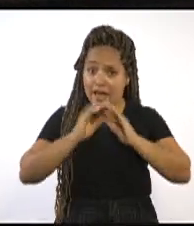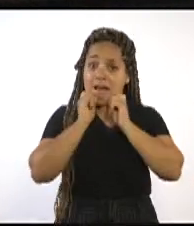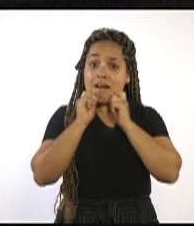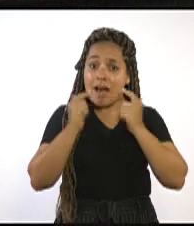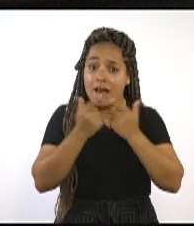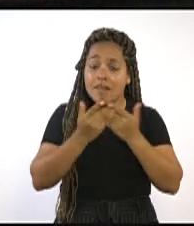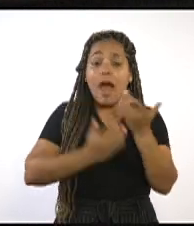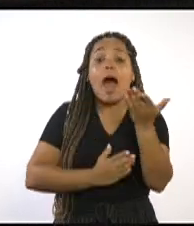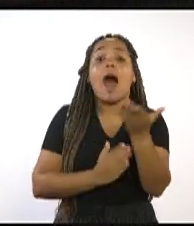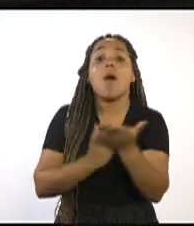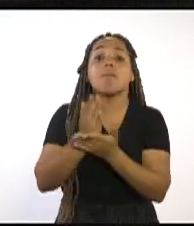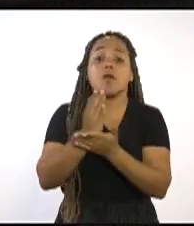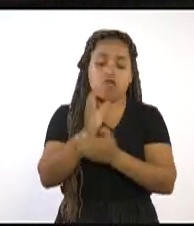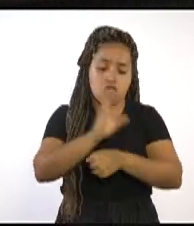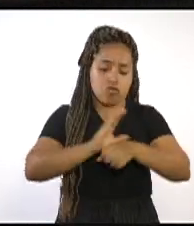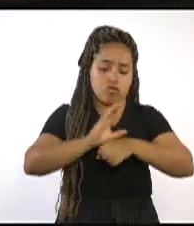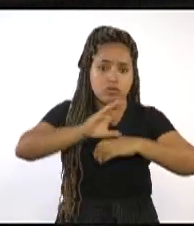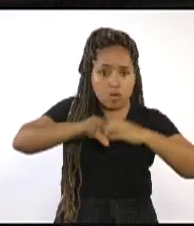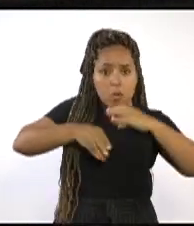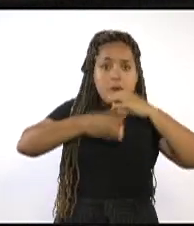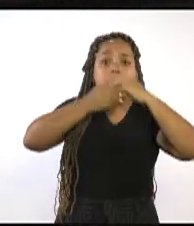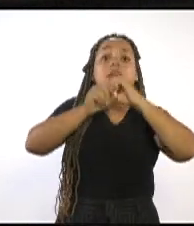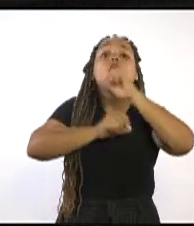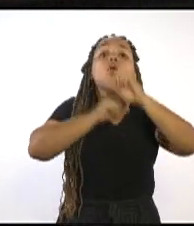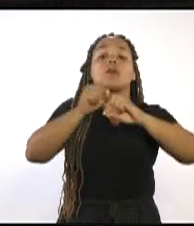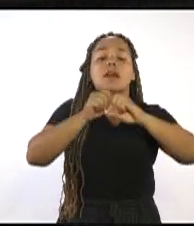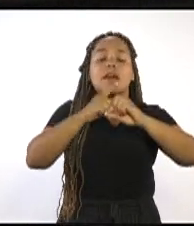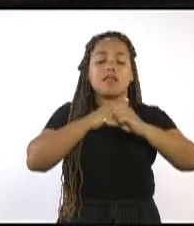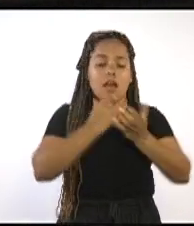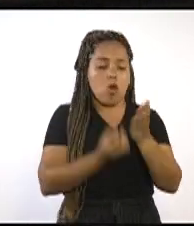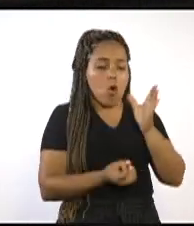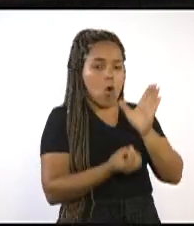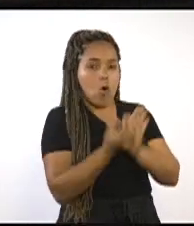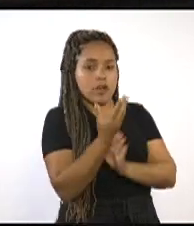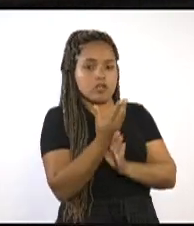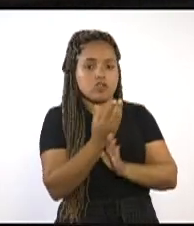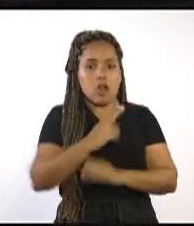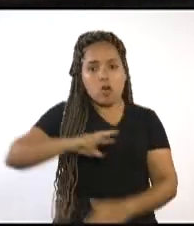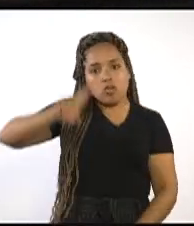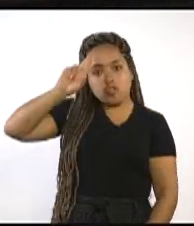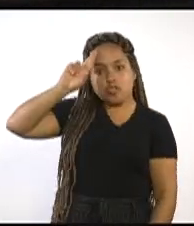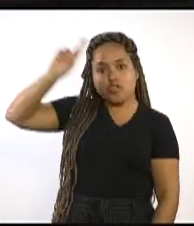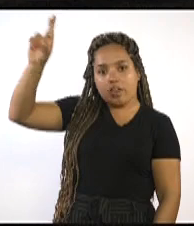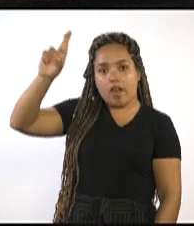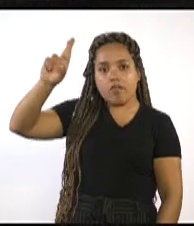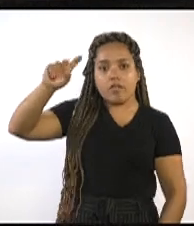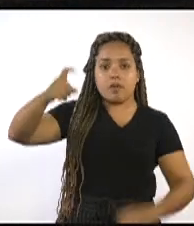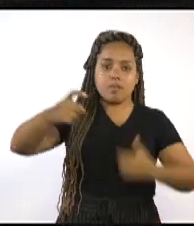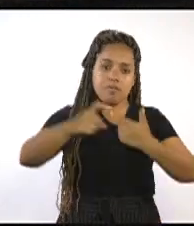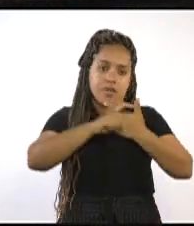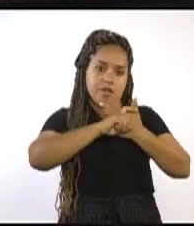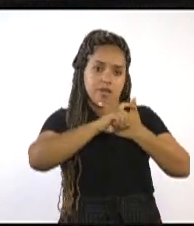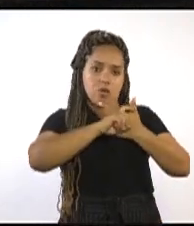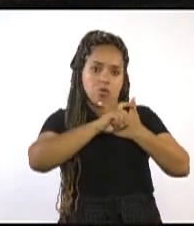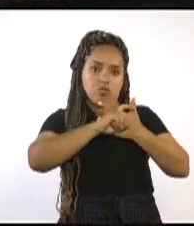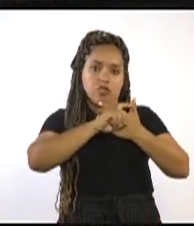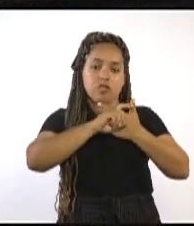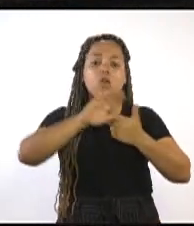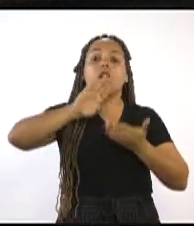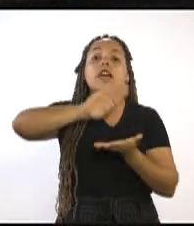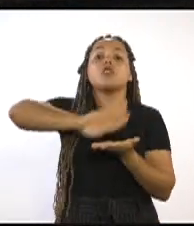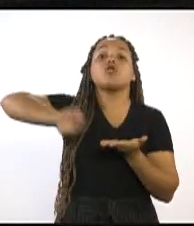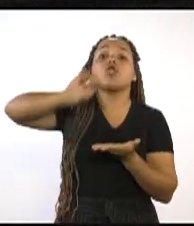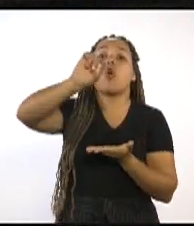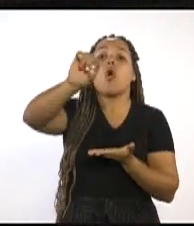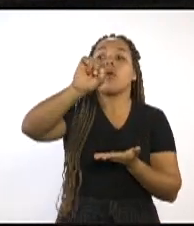aprovou uma emenda constitucional originária do chefe do Executivo, que retirou